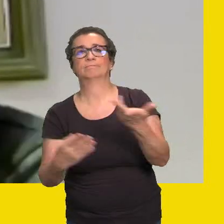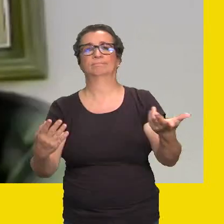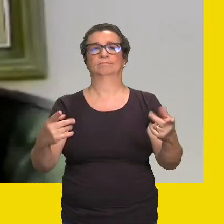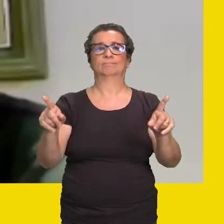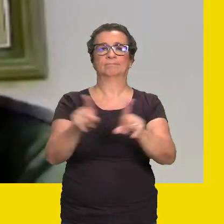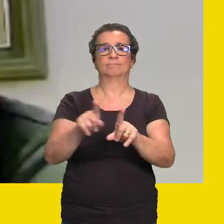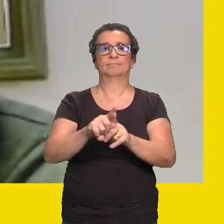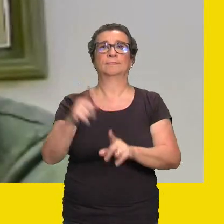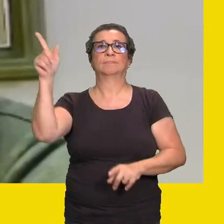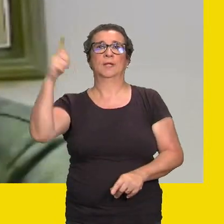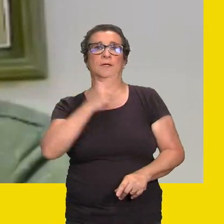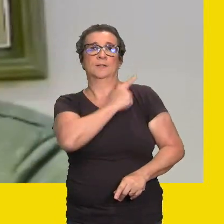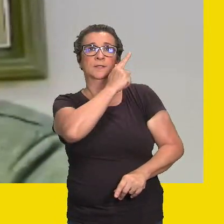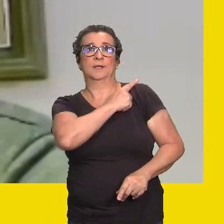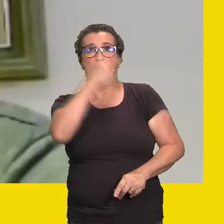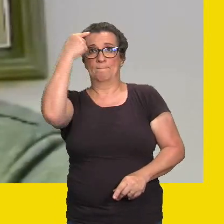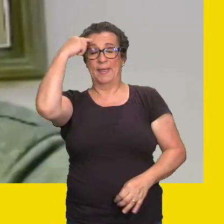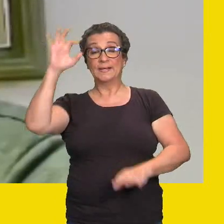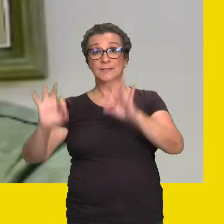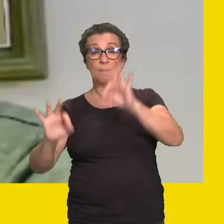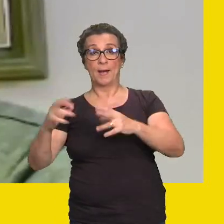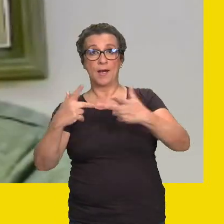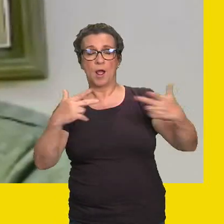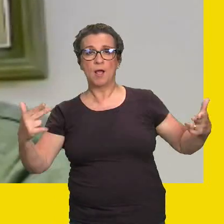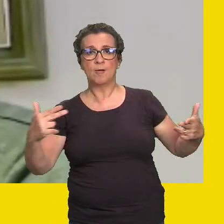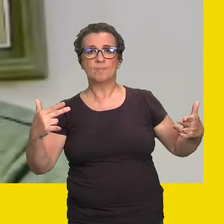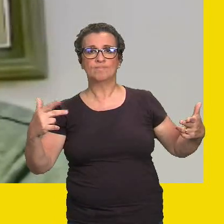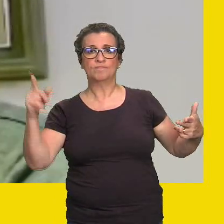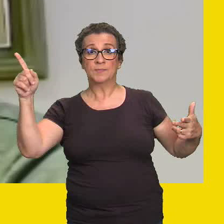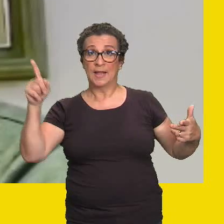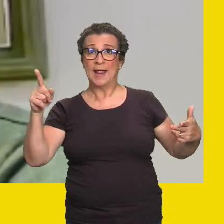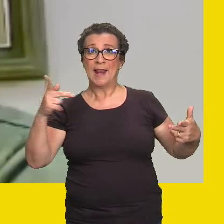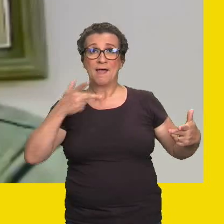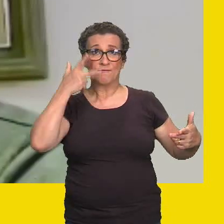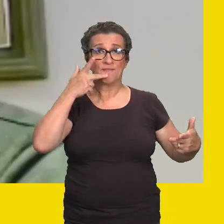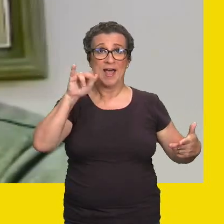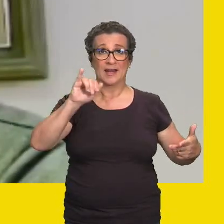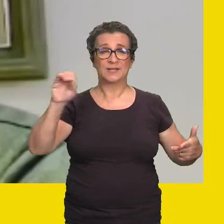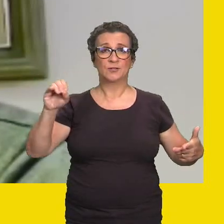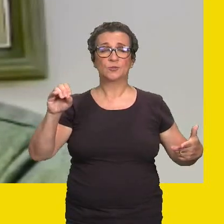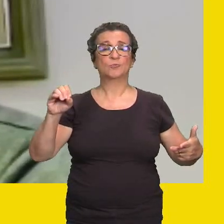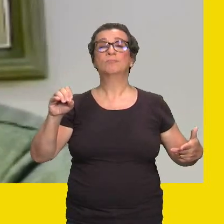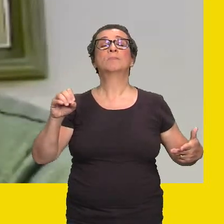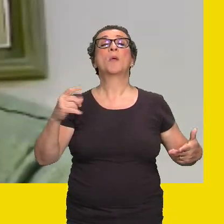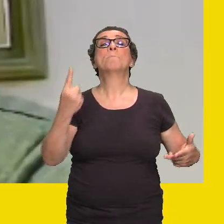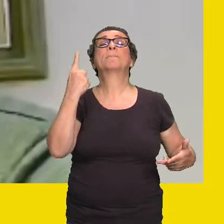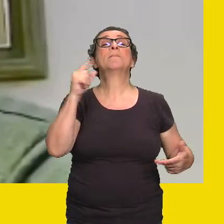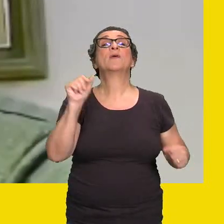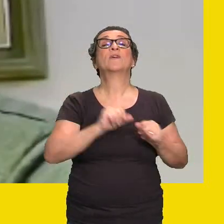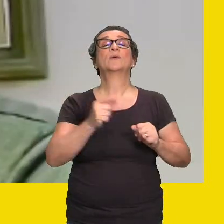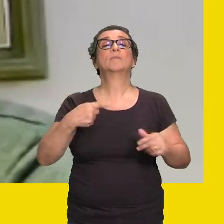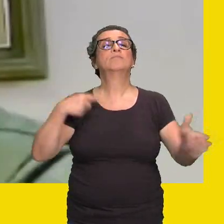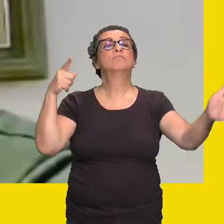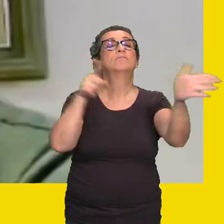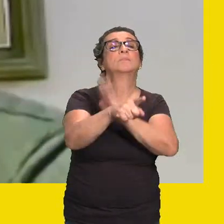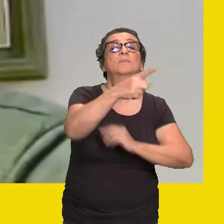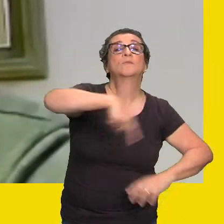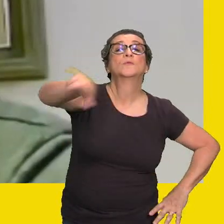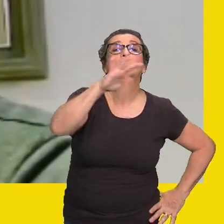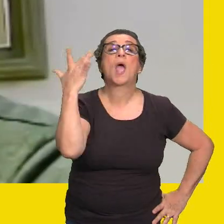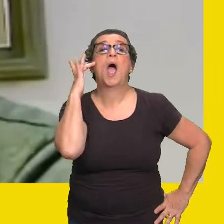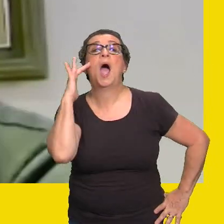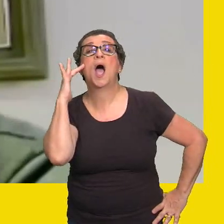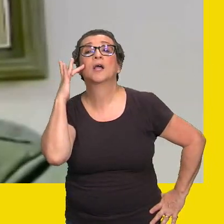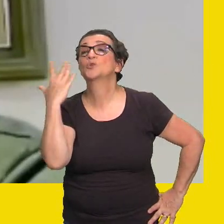gerente de educação, planeja algo, que ela também coloca isso, é perguntar, né, o que vocês acham? Como